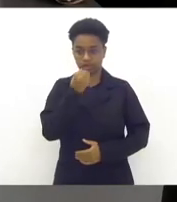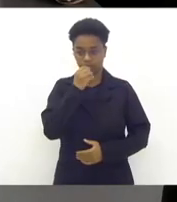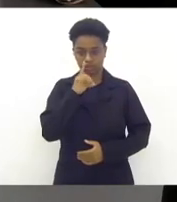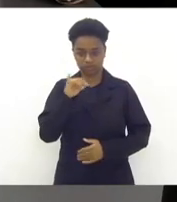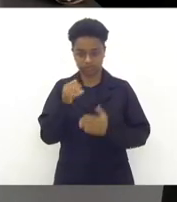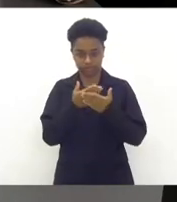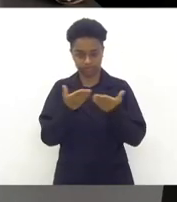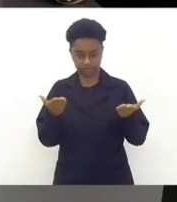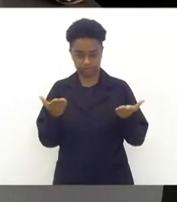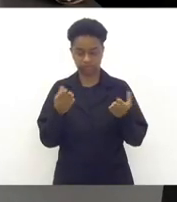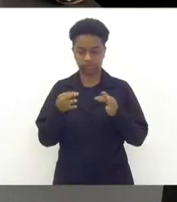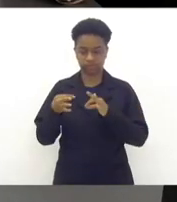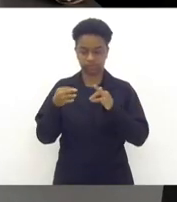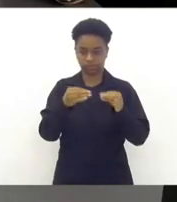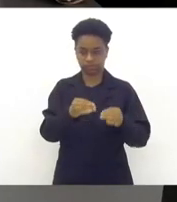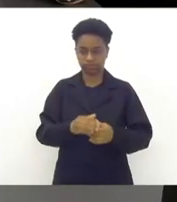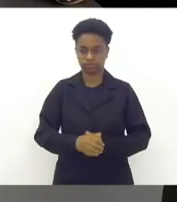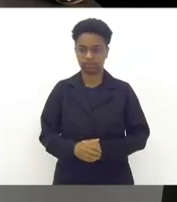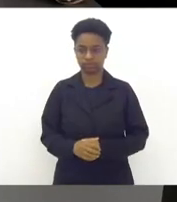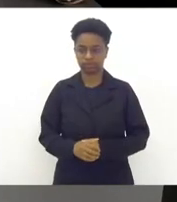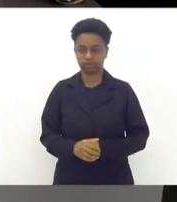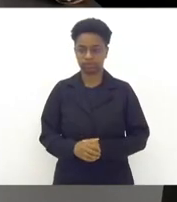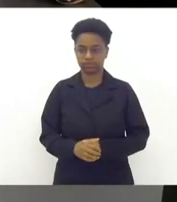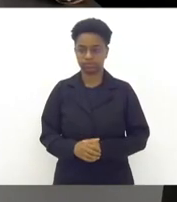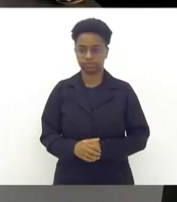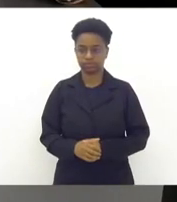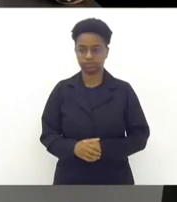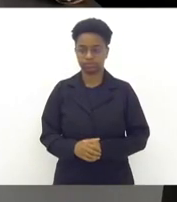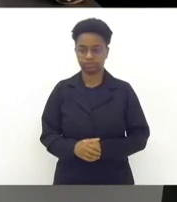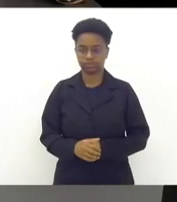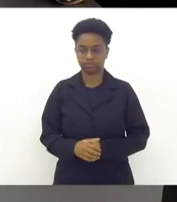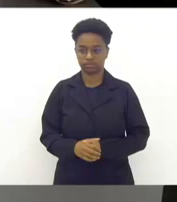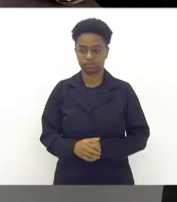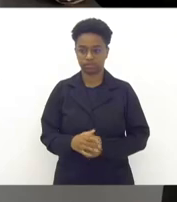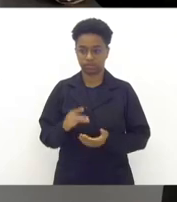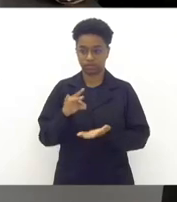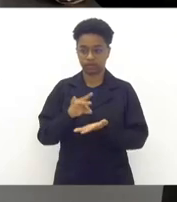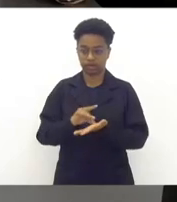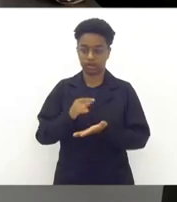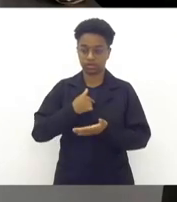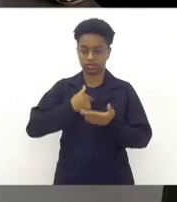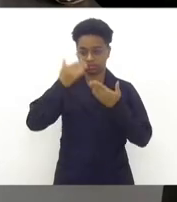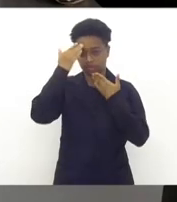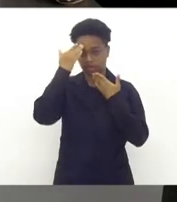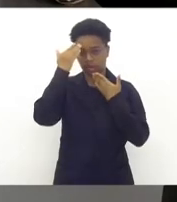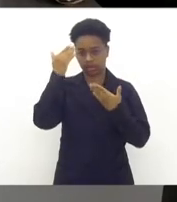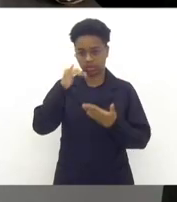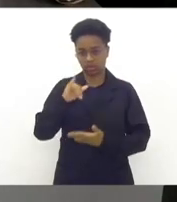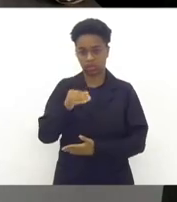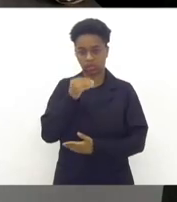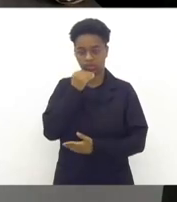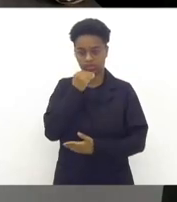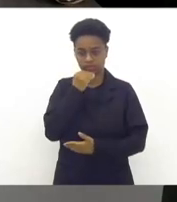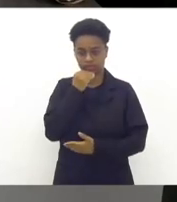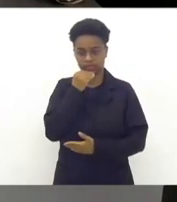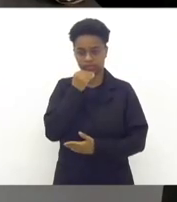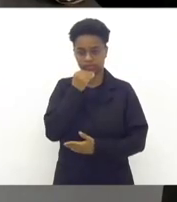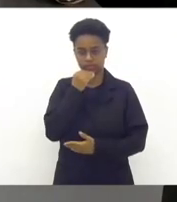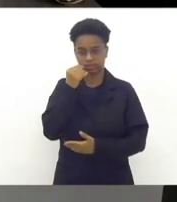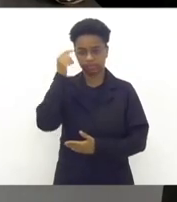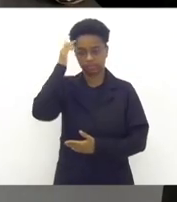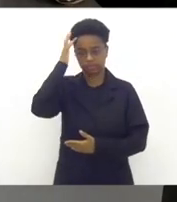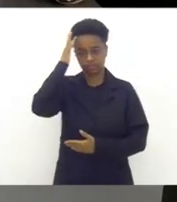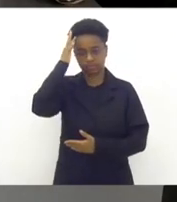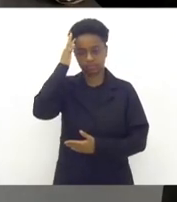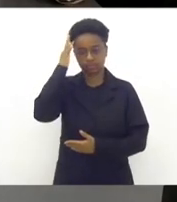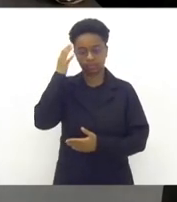dia Bom a dia. todos. Na verdade, eu é quem agradeço a oportunidade, o momento de